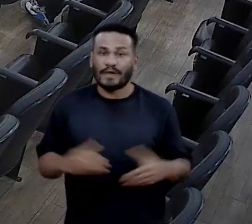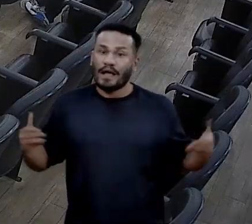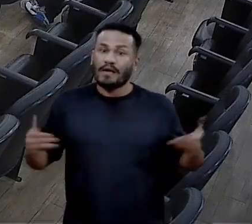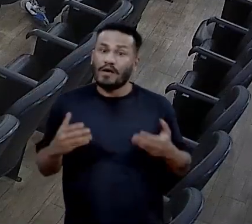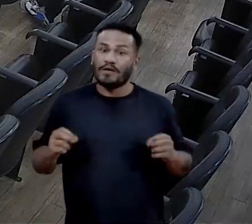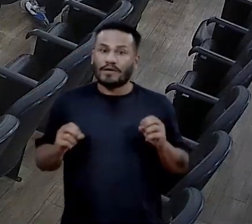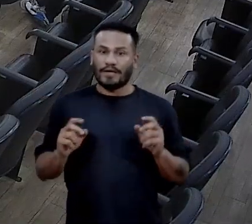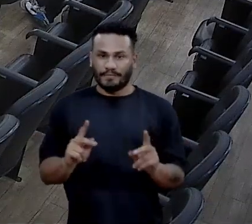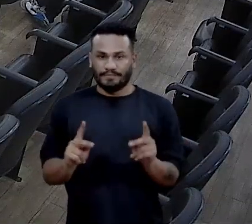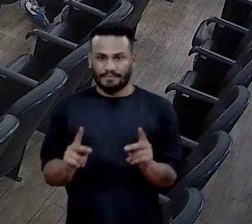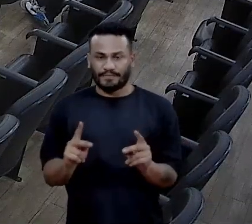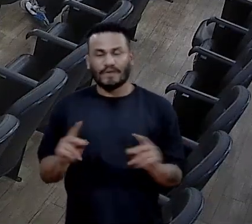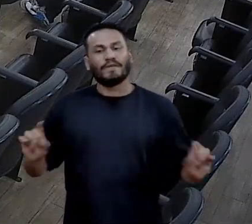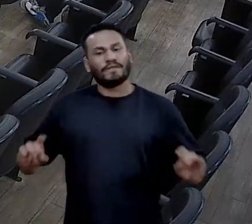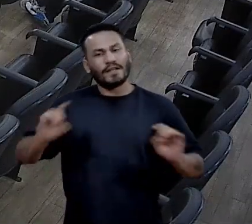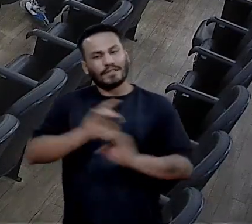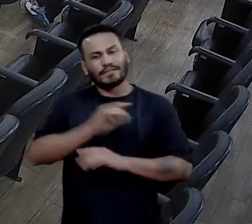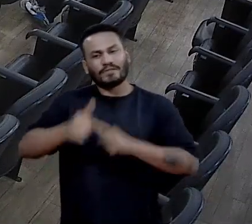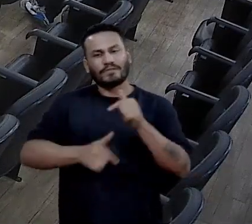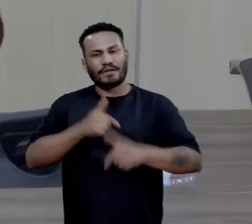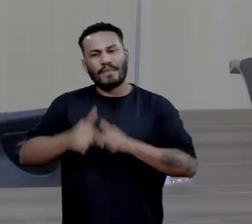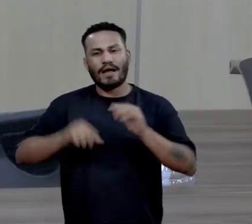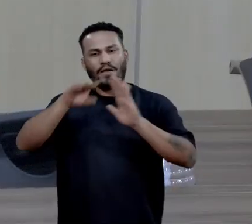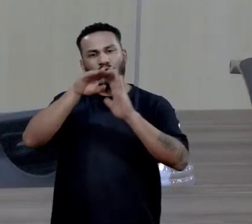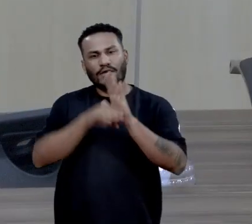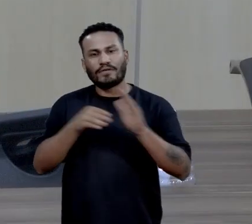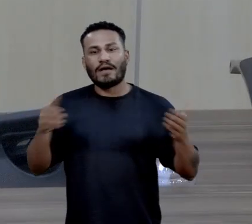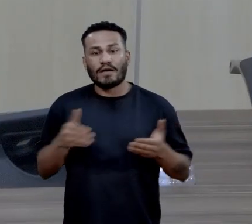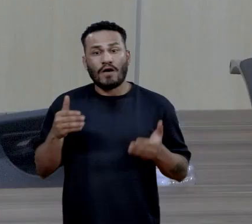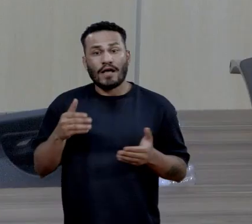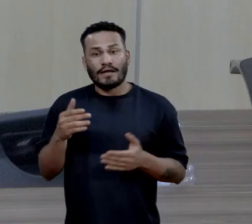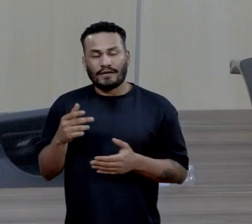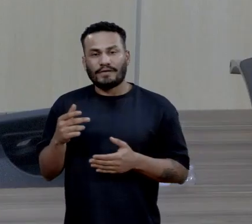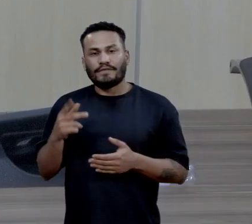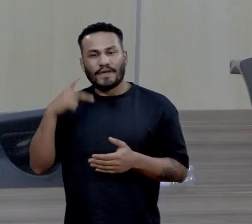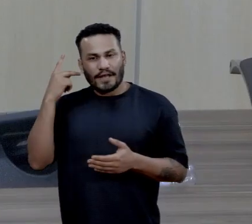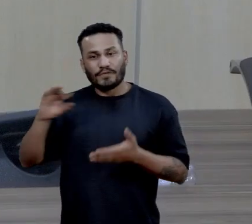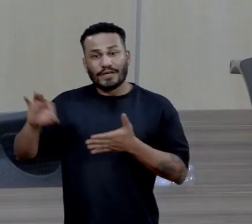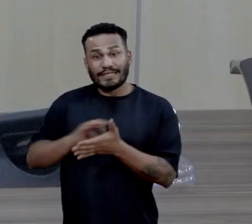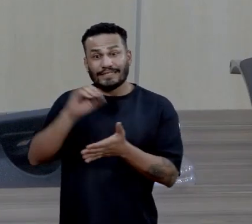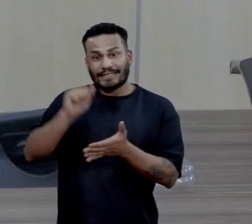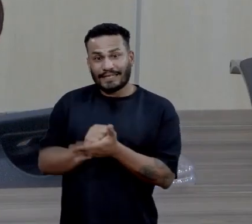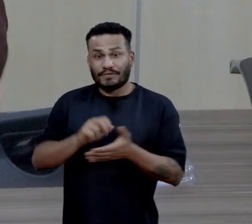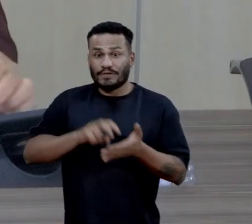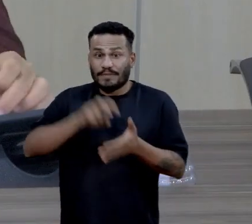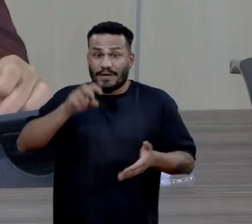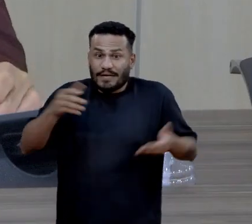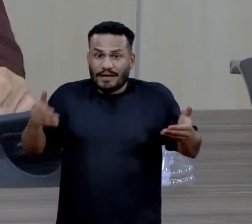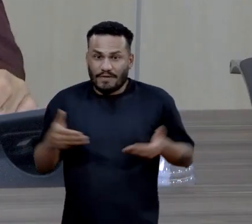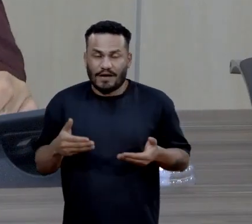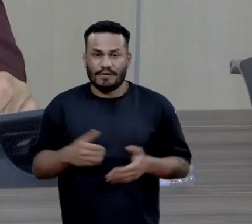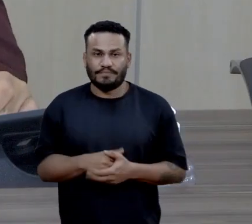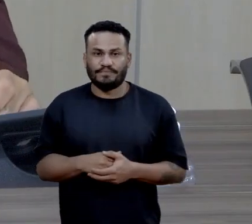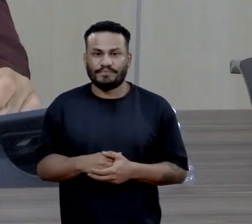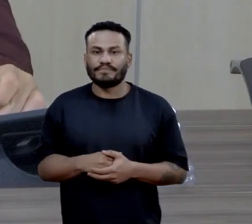Agora sim, finalizando os trabalhos da ordem do dia, eu passo a ouvir os vereadores inscritos na manhã de hoje.